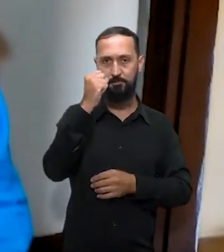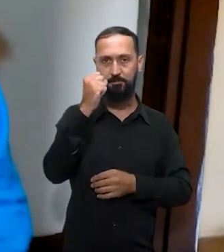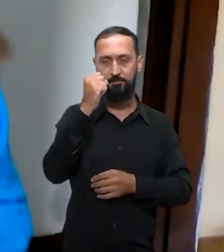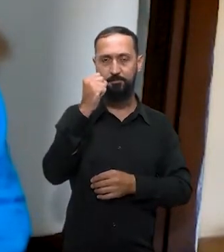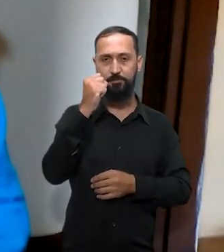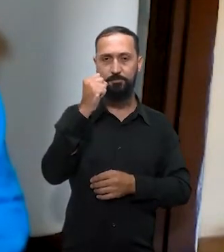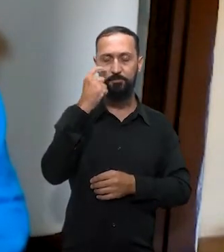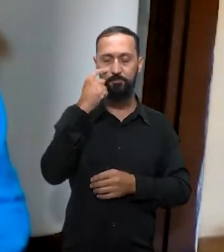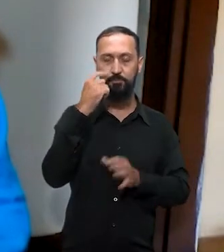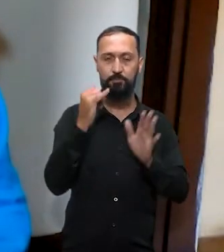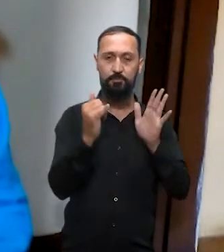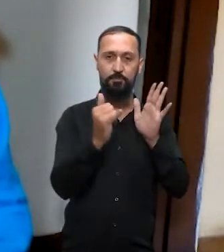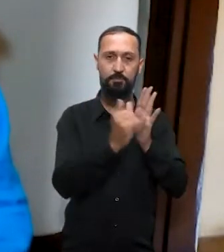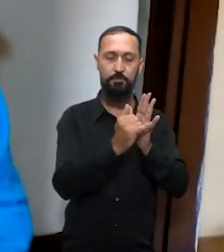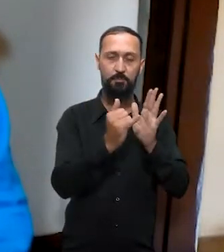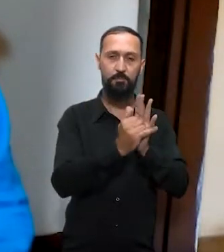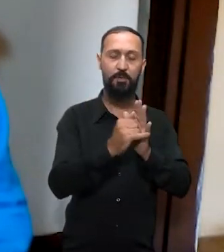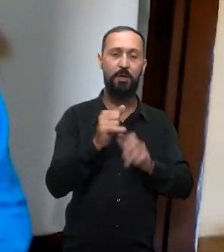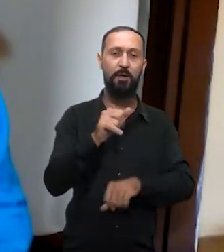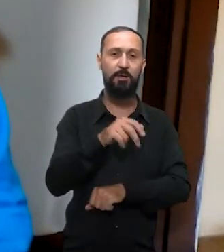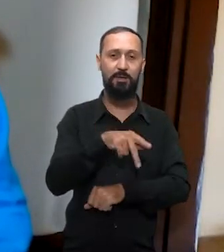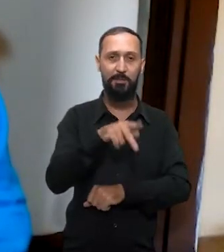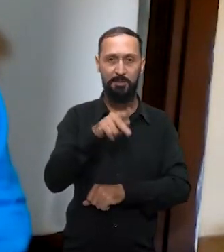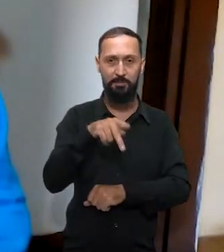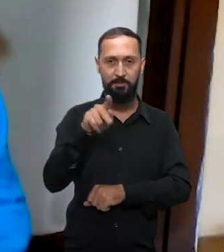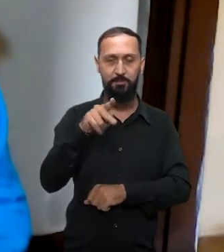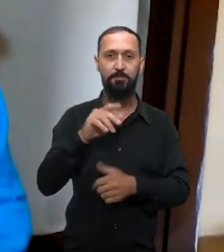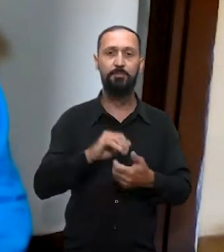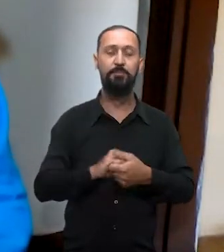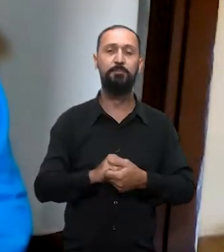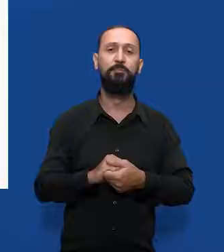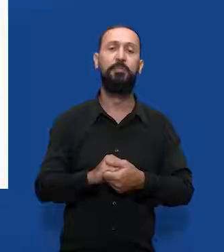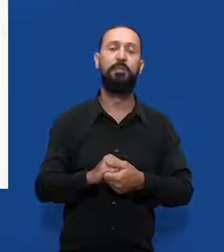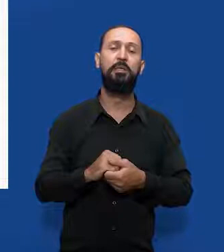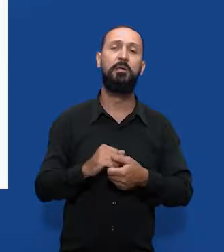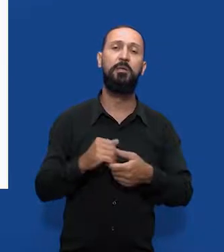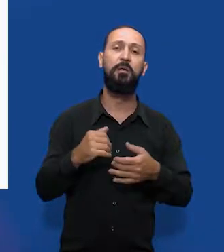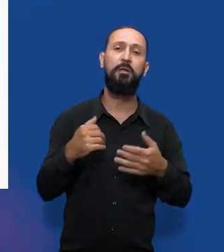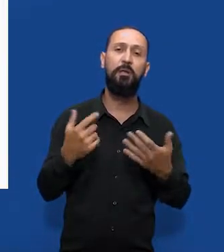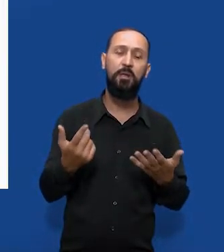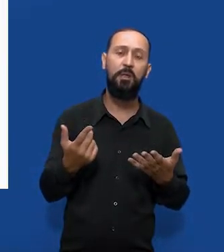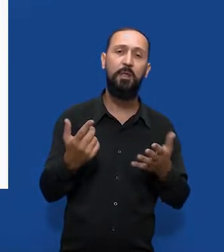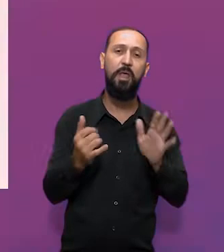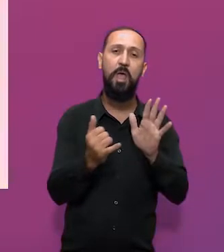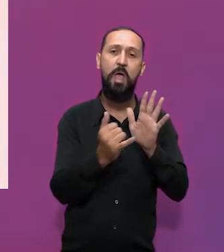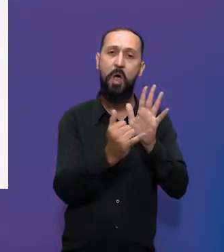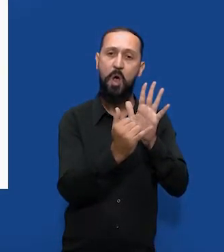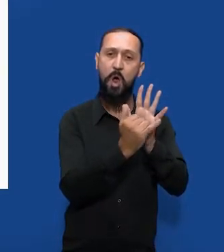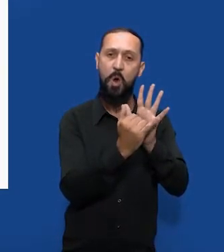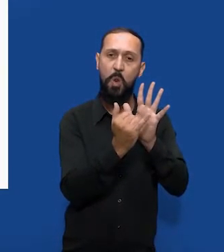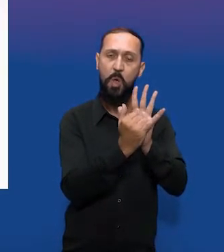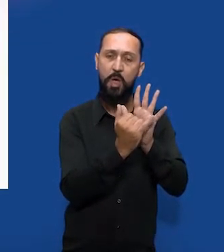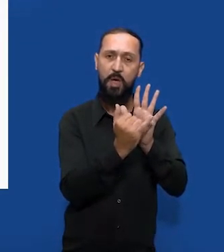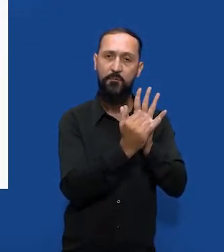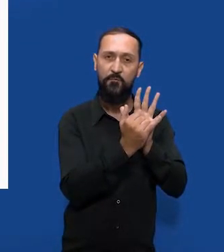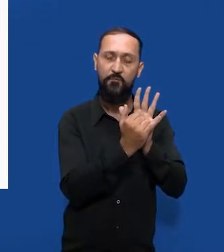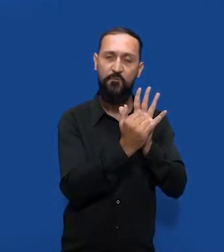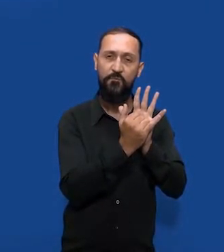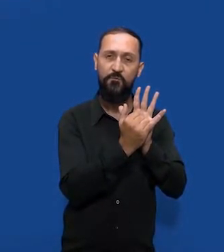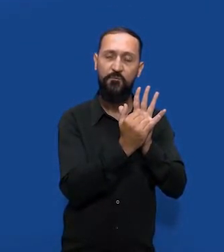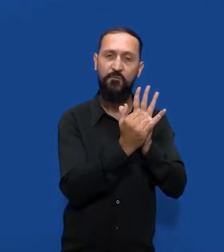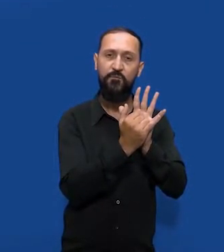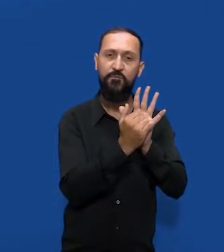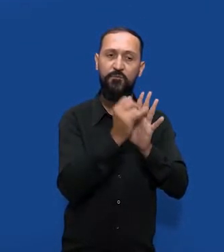forte com a iconografia Cajuel, que é uma